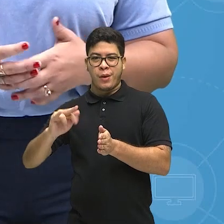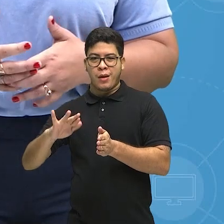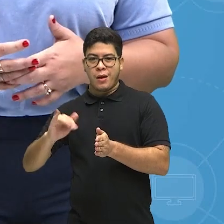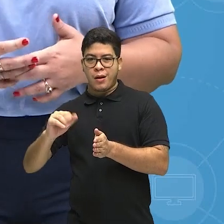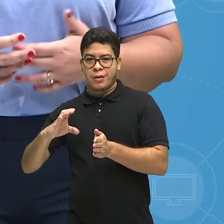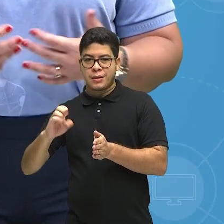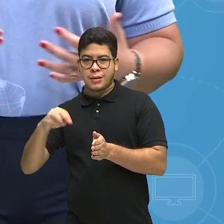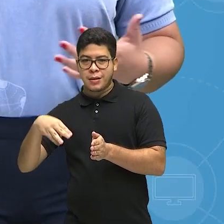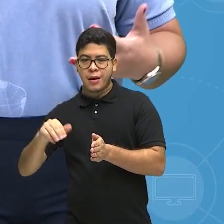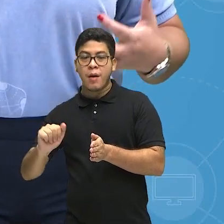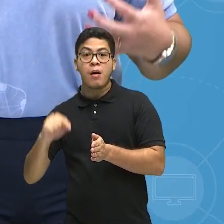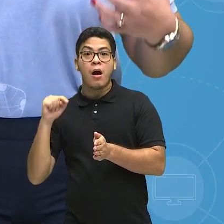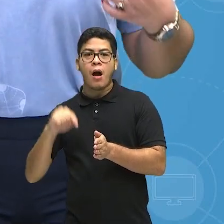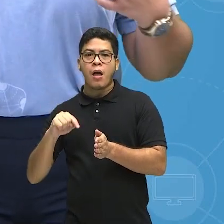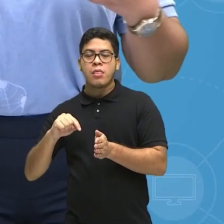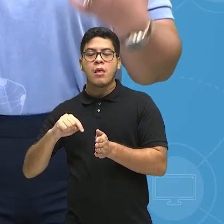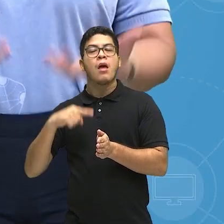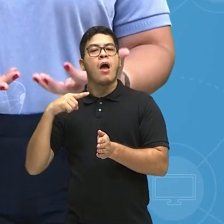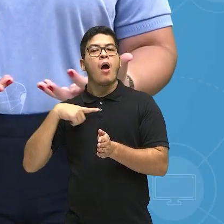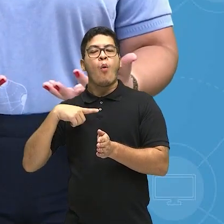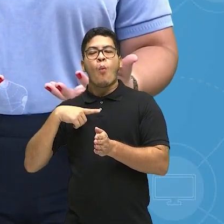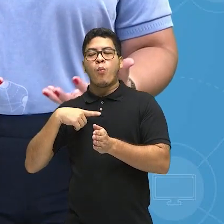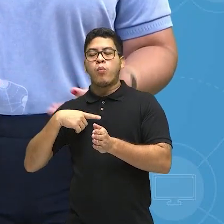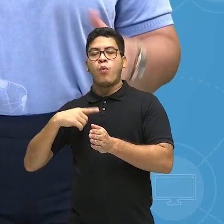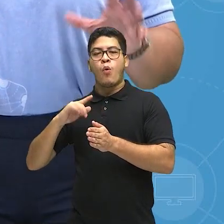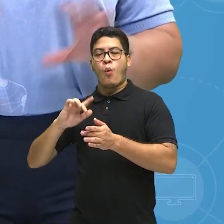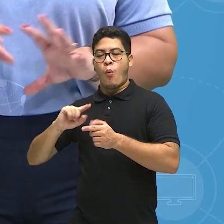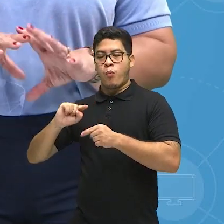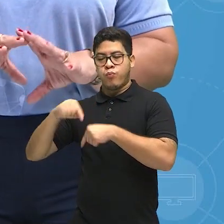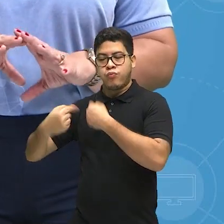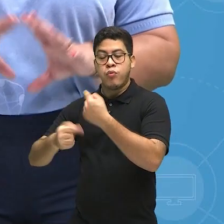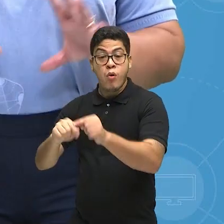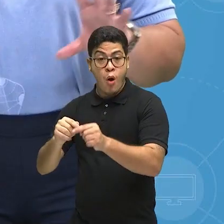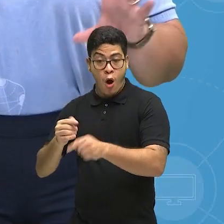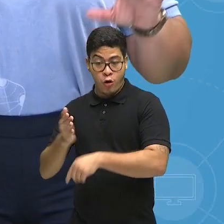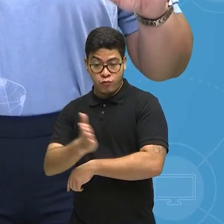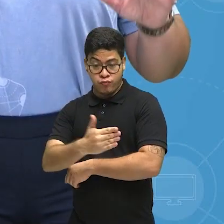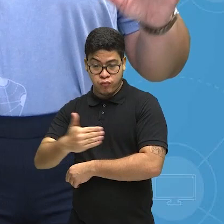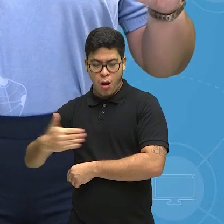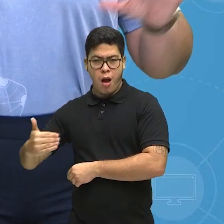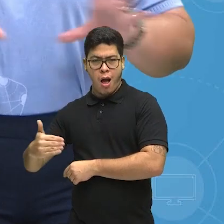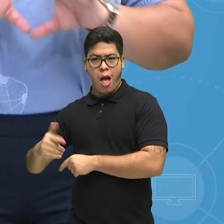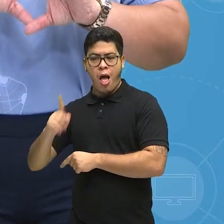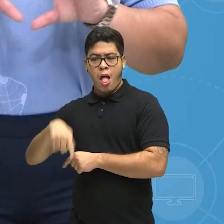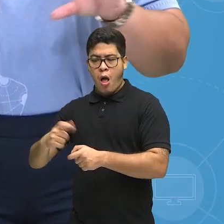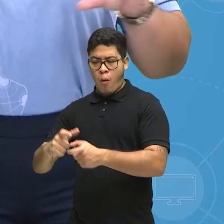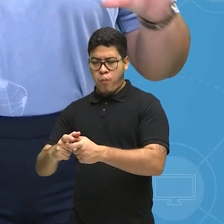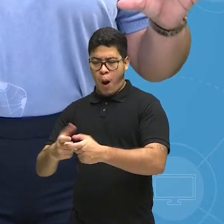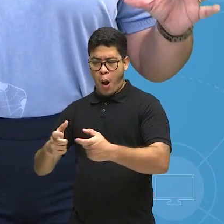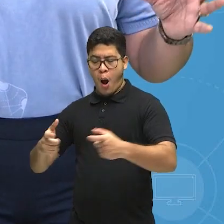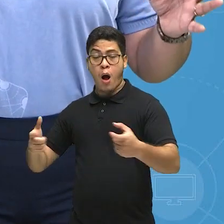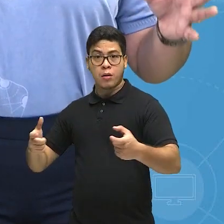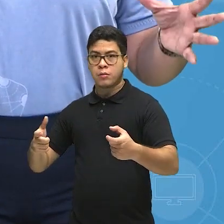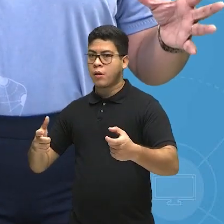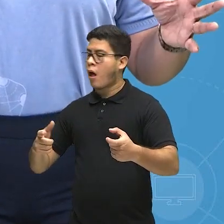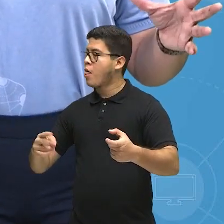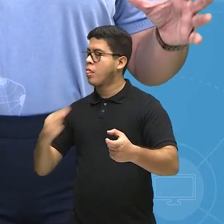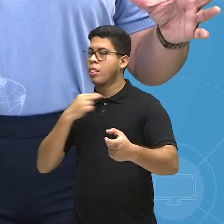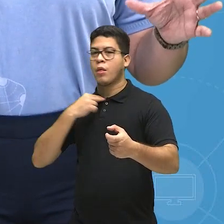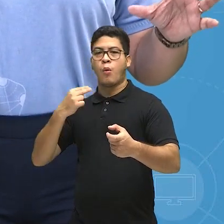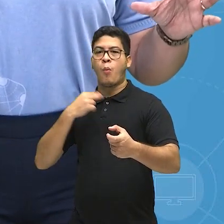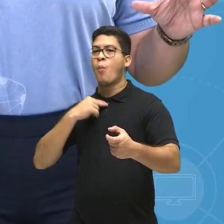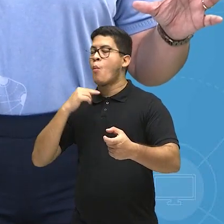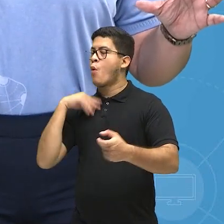dos peixes, onde eles se movimentam em grandes cardumes. Esse momento é um momento que é proibida a